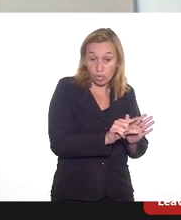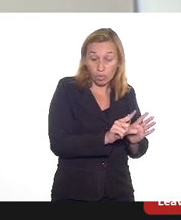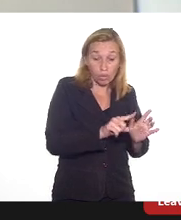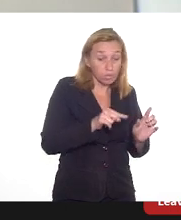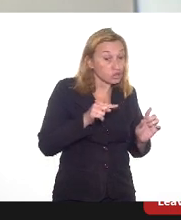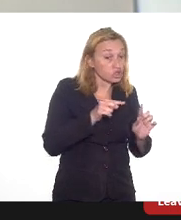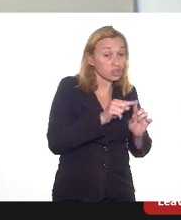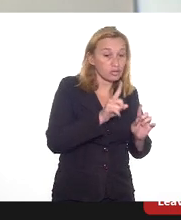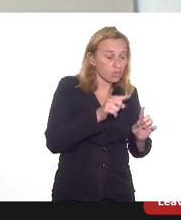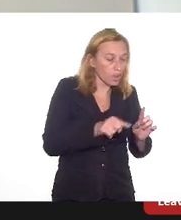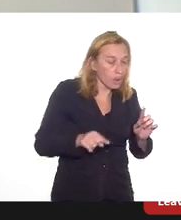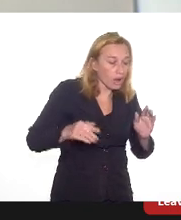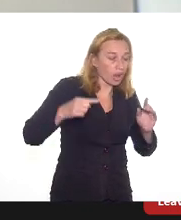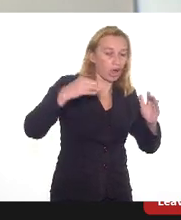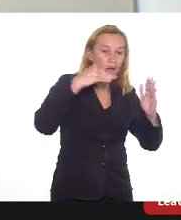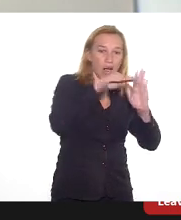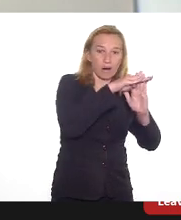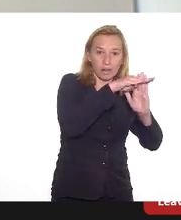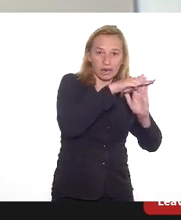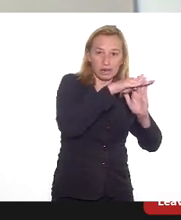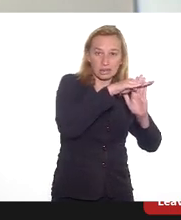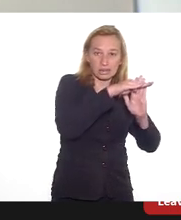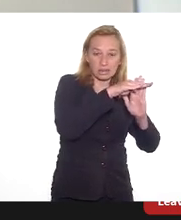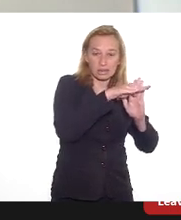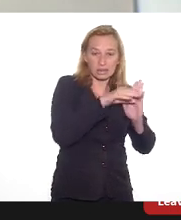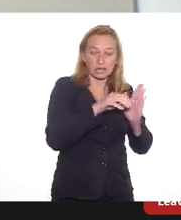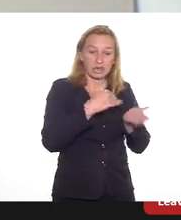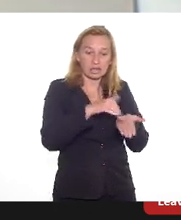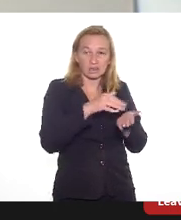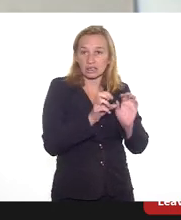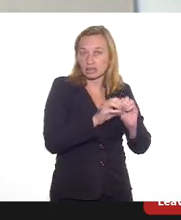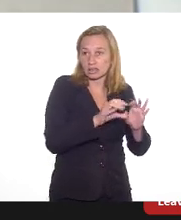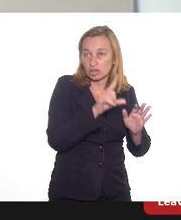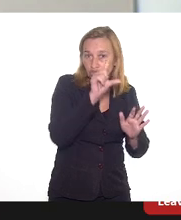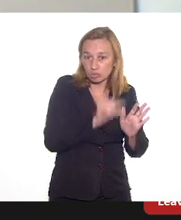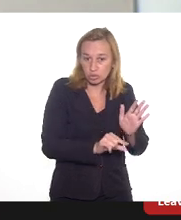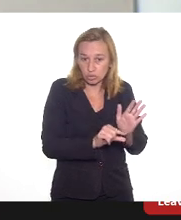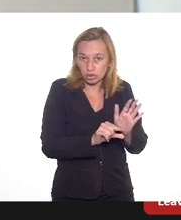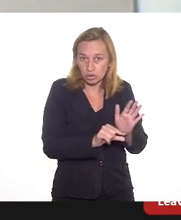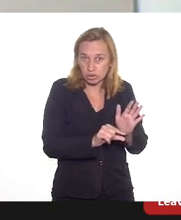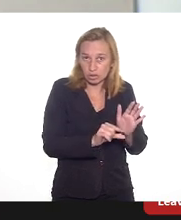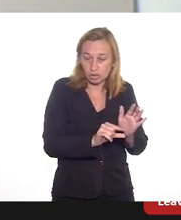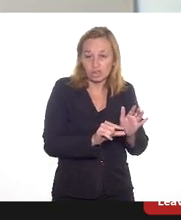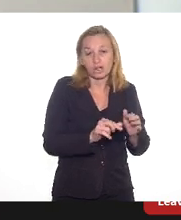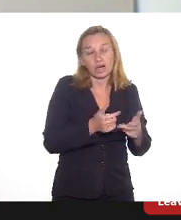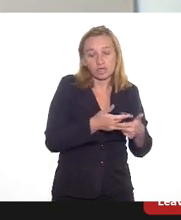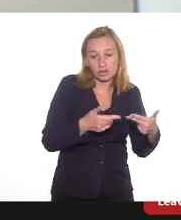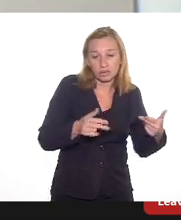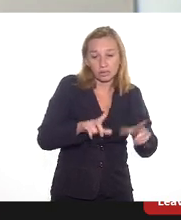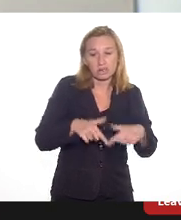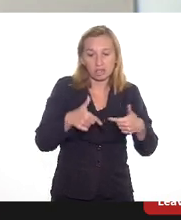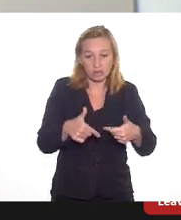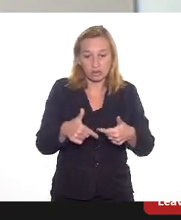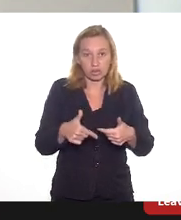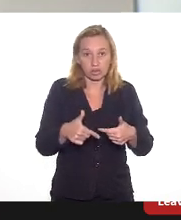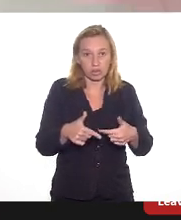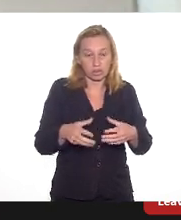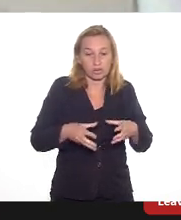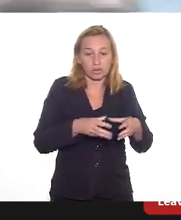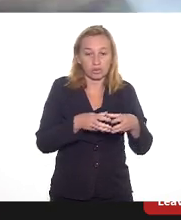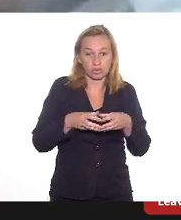no caso da SEDUC, diminuiu. E não é possível que isso não seja colocado na mesa para ser tratado através de medidas,